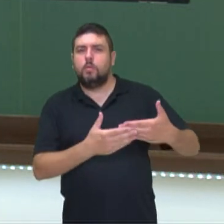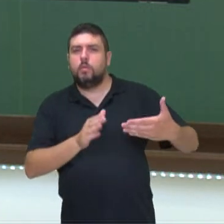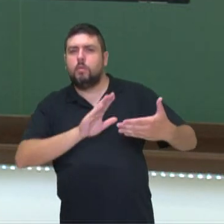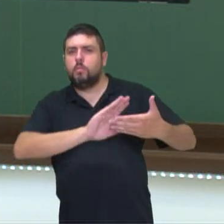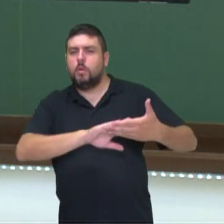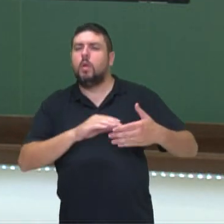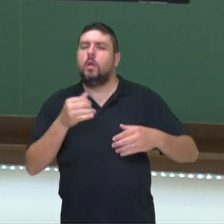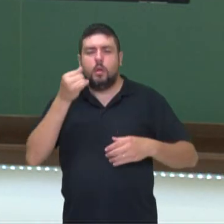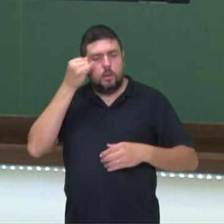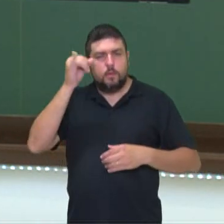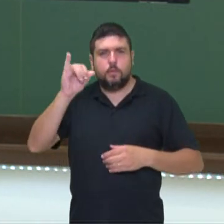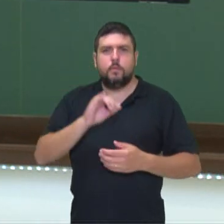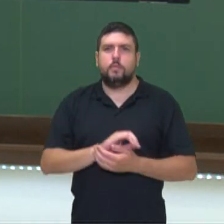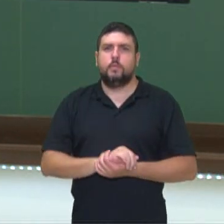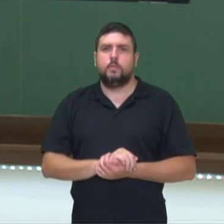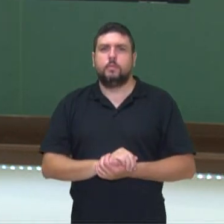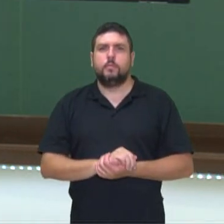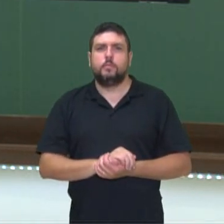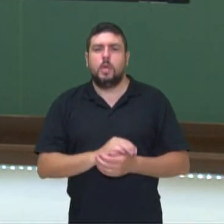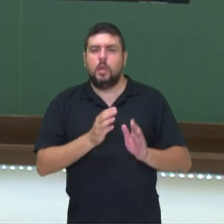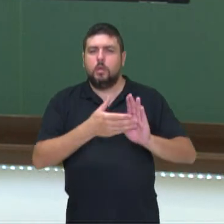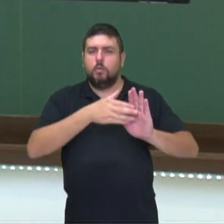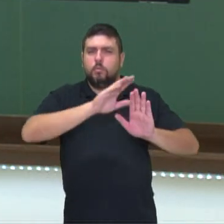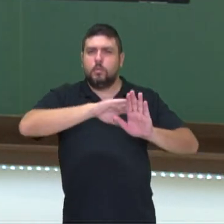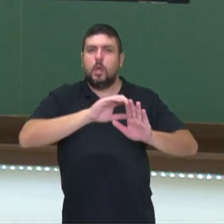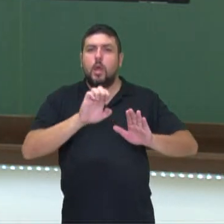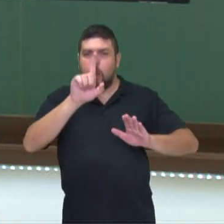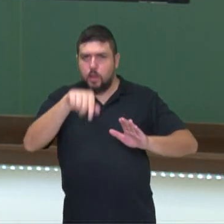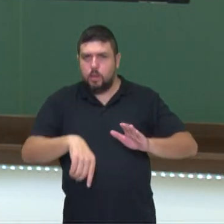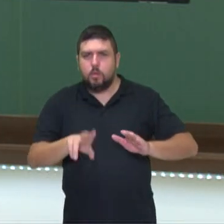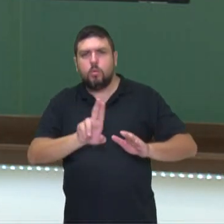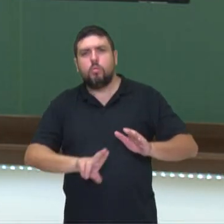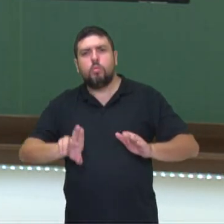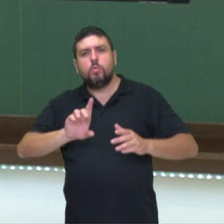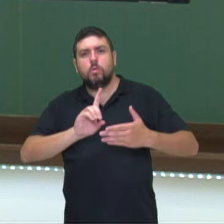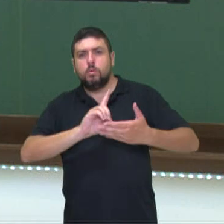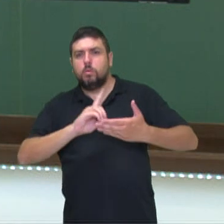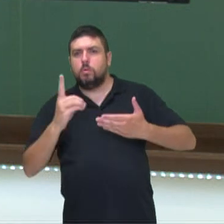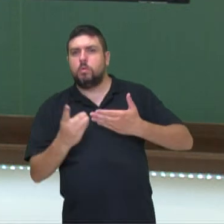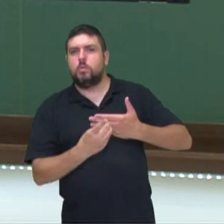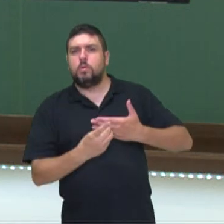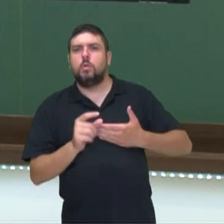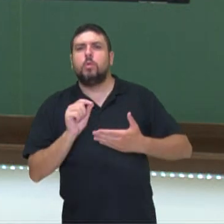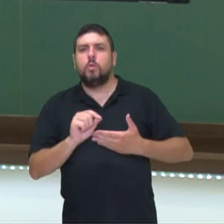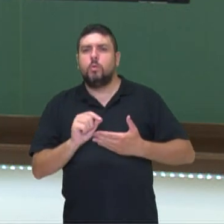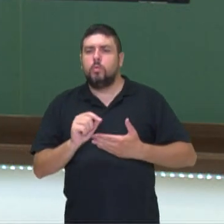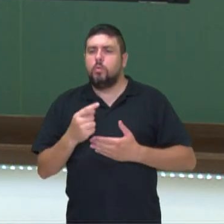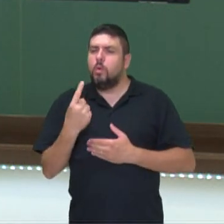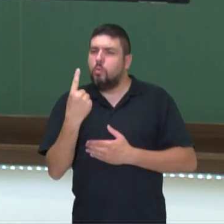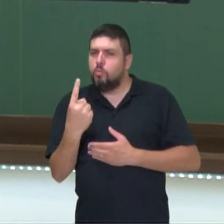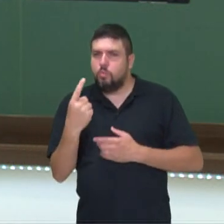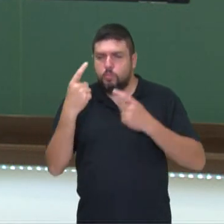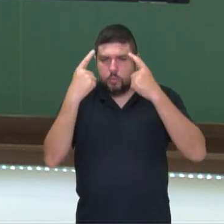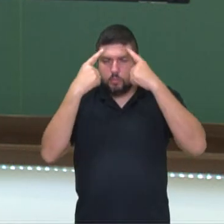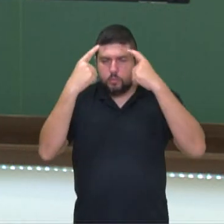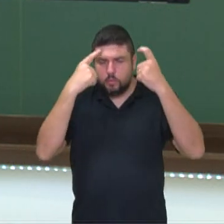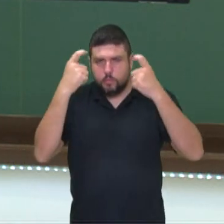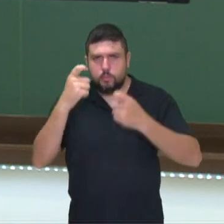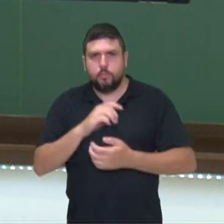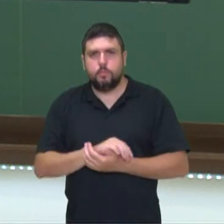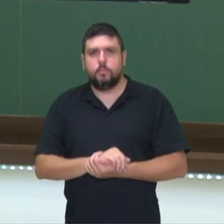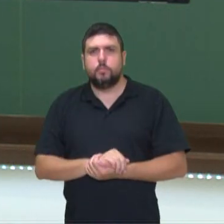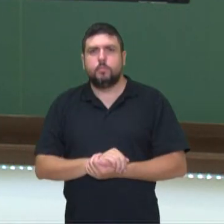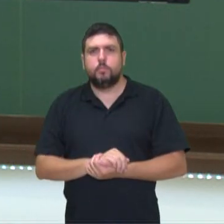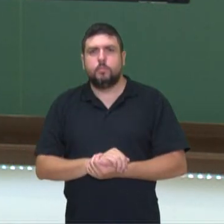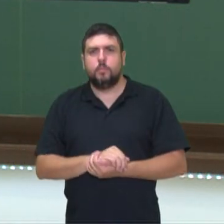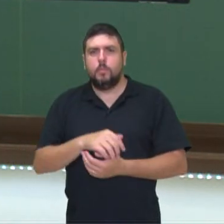evitado. Temos aqui a presença de uma linguagem denotativa, um único sentido, uma única ideia. Um quiz